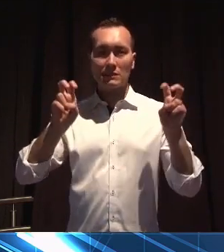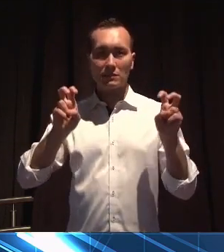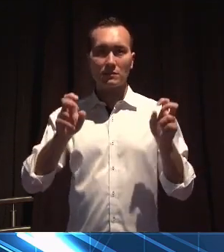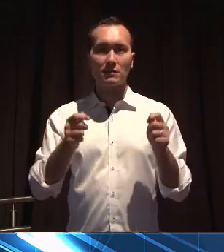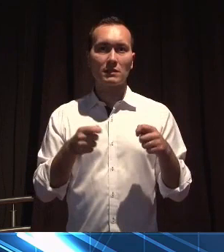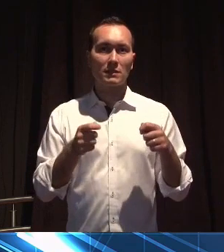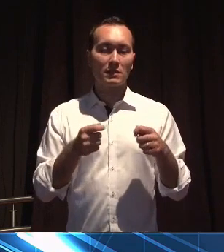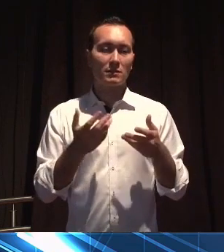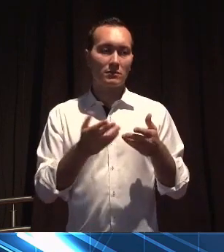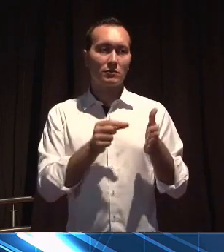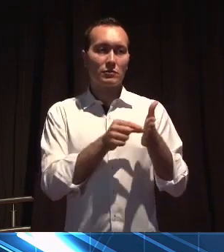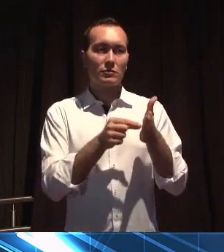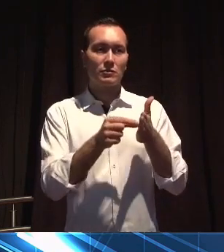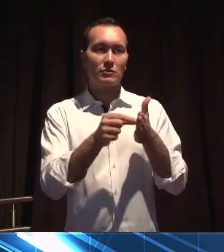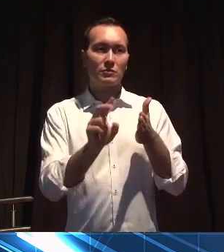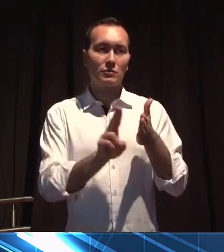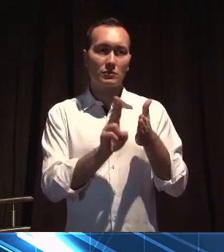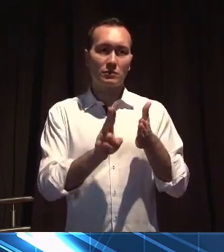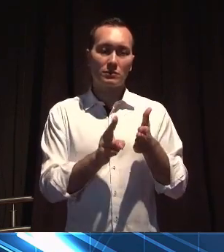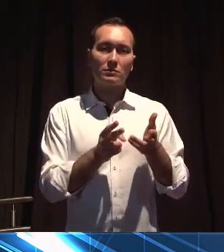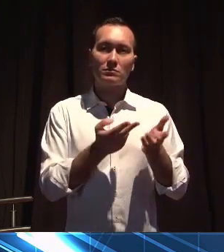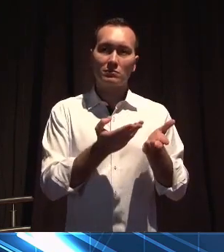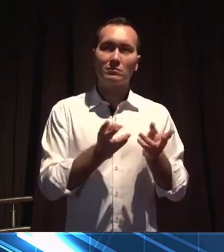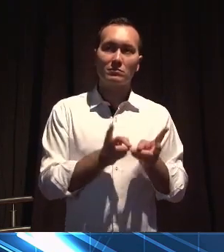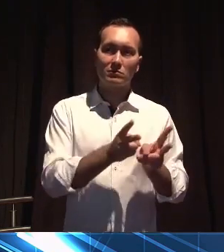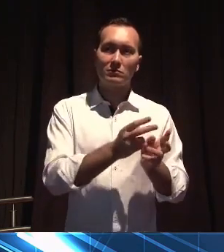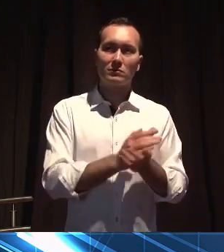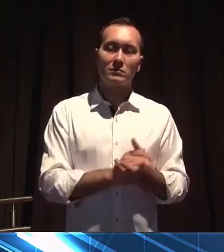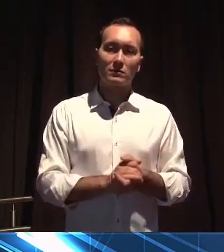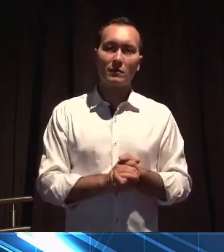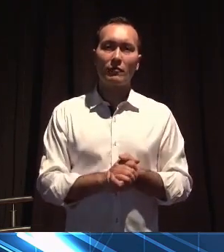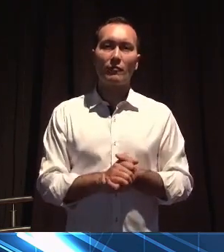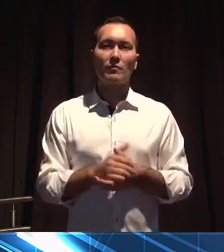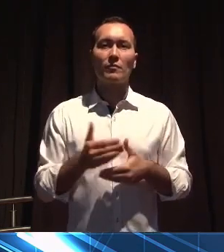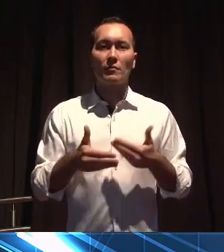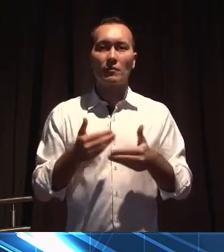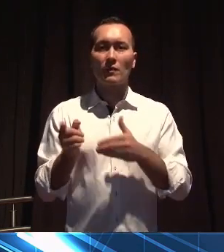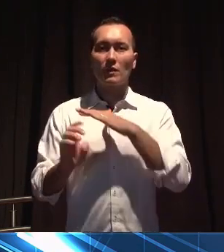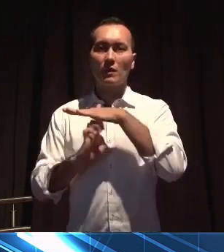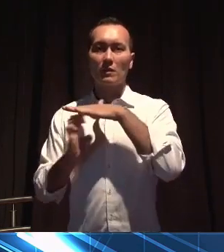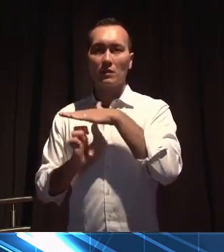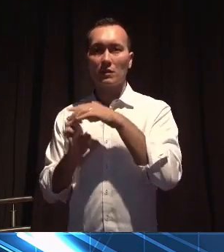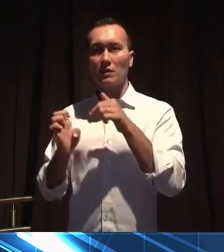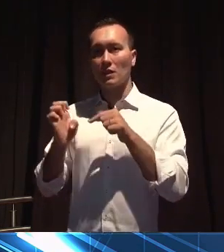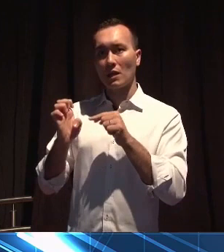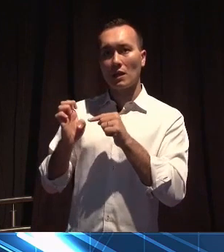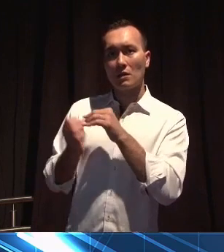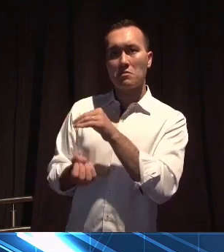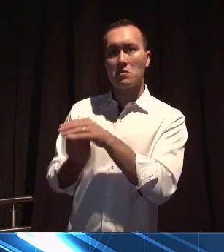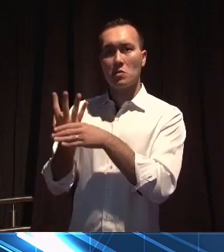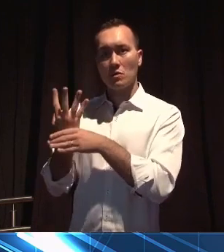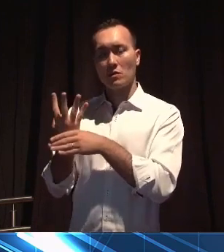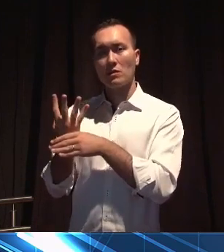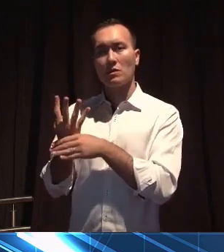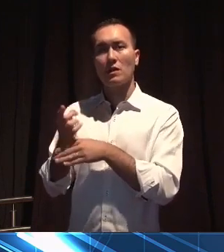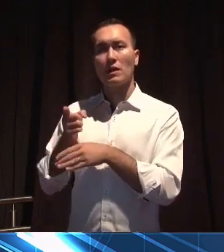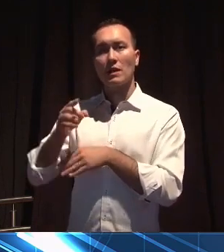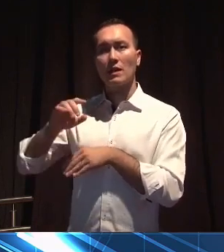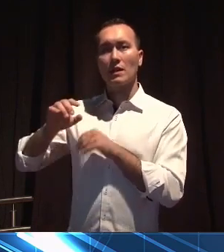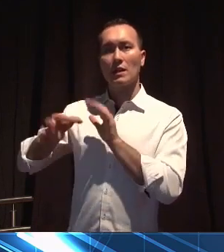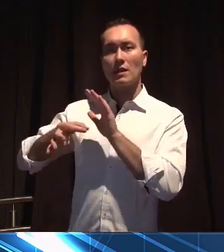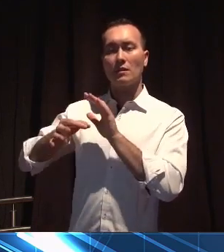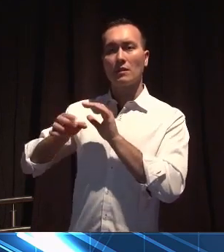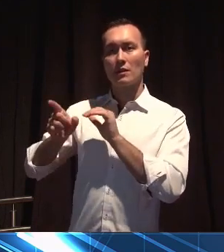é uma empresa ela pode ter o culto da cl.ujar E aí ela cria o seu próprio jarzinho de plugin e muda o estilo